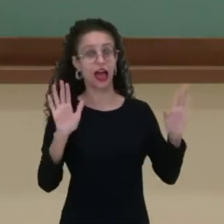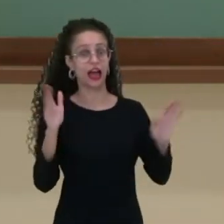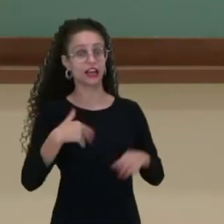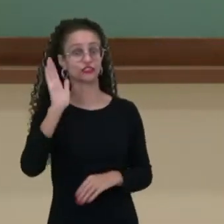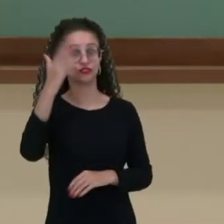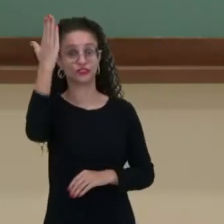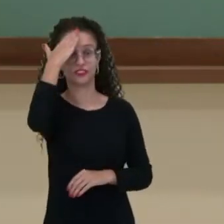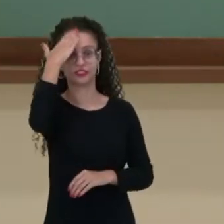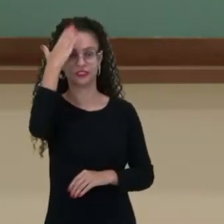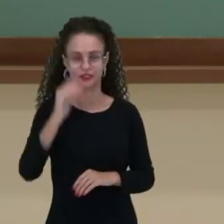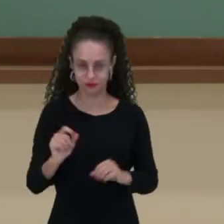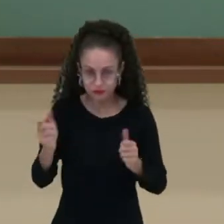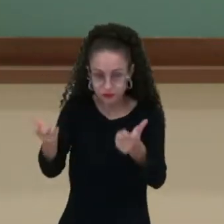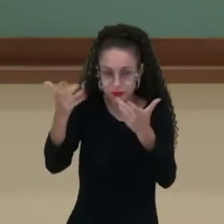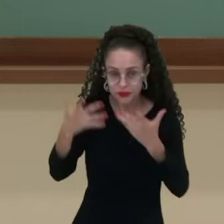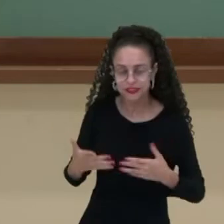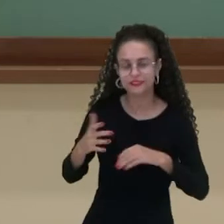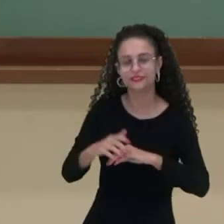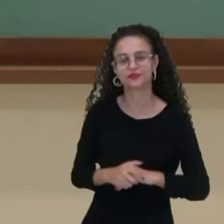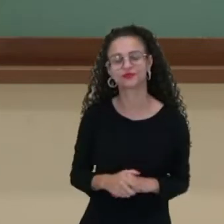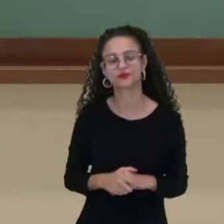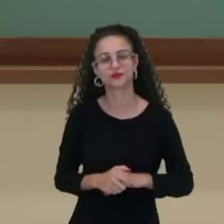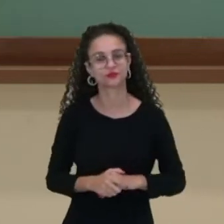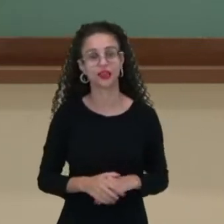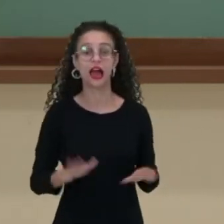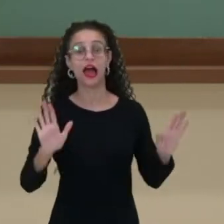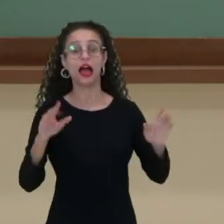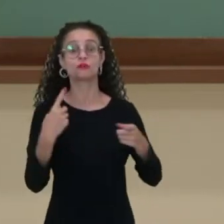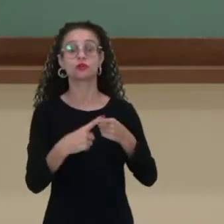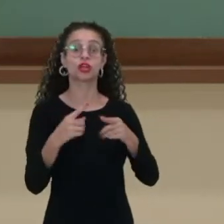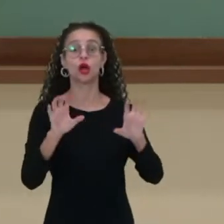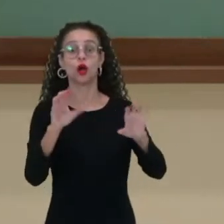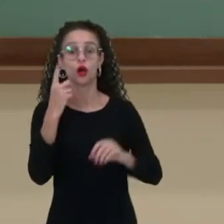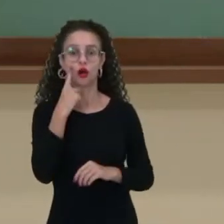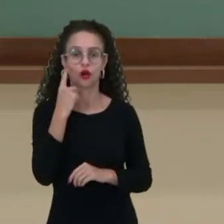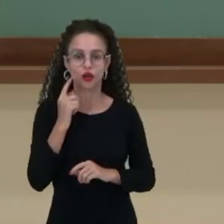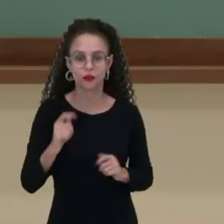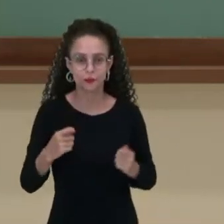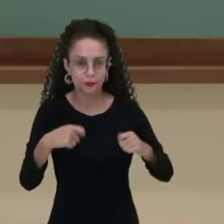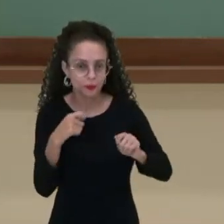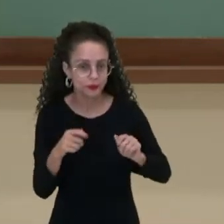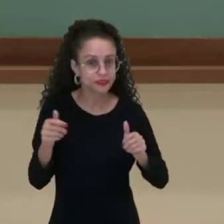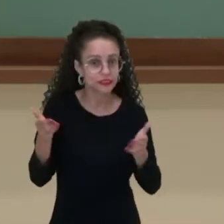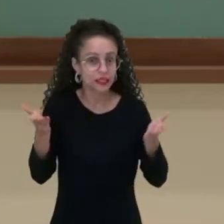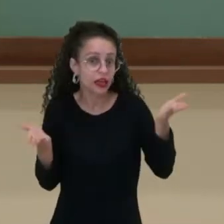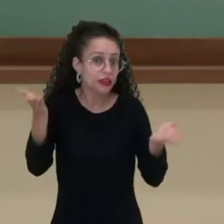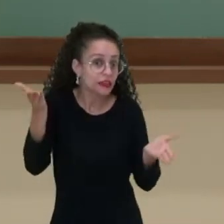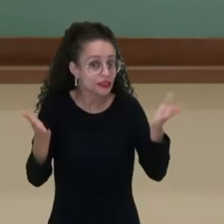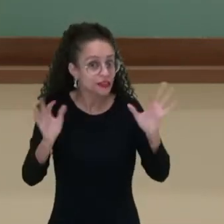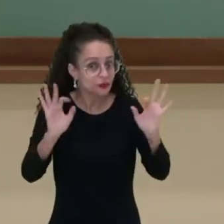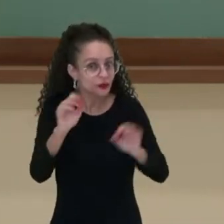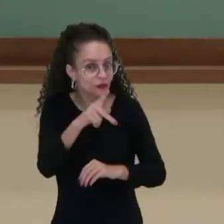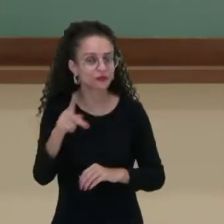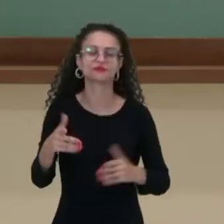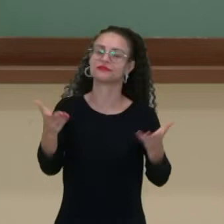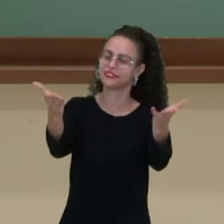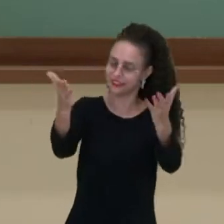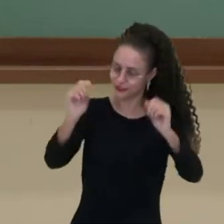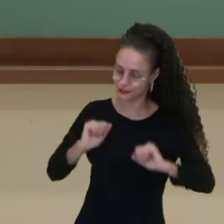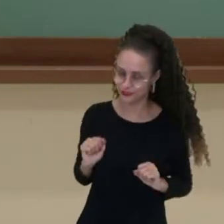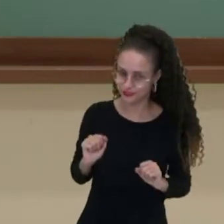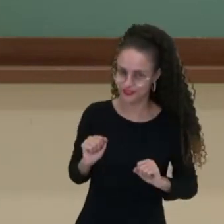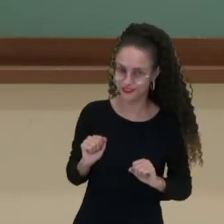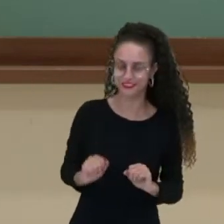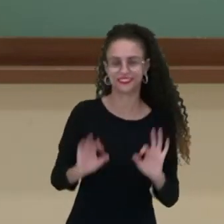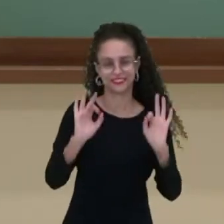já sei, pode mandar. É porque assim, ó, tem que ter um certo equilíbrio, né, professor?